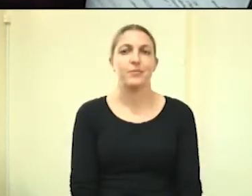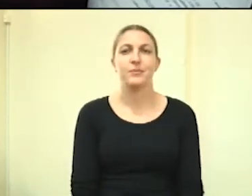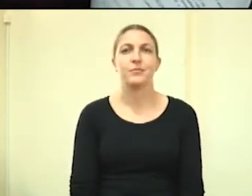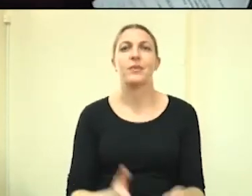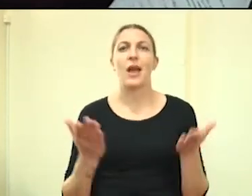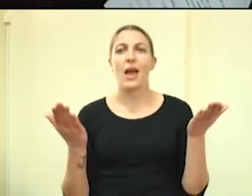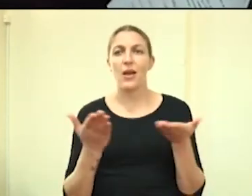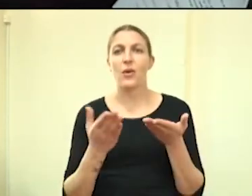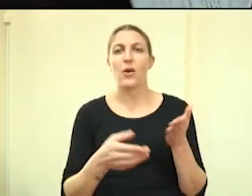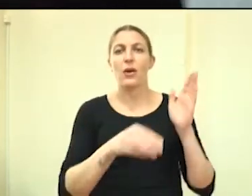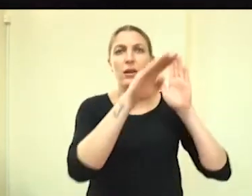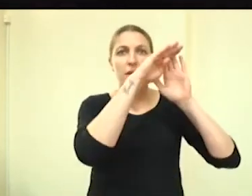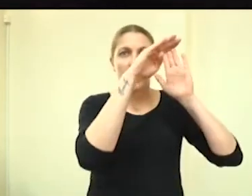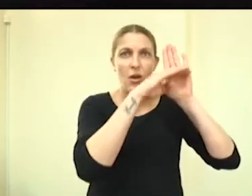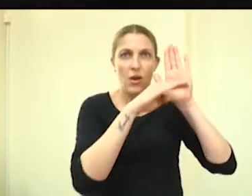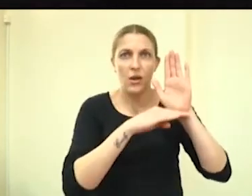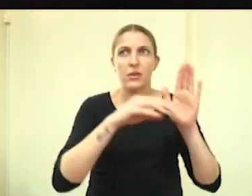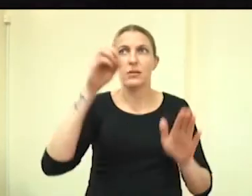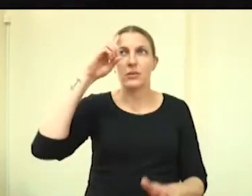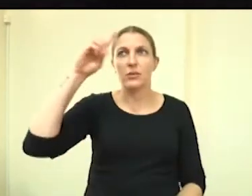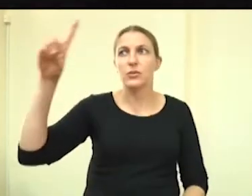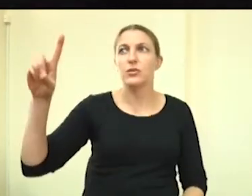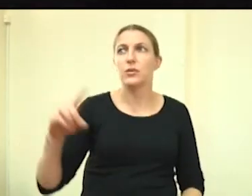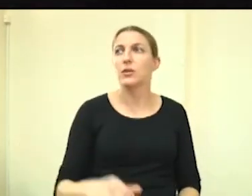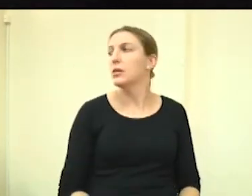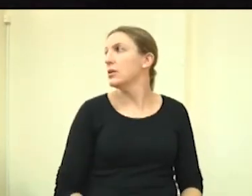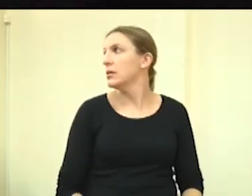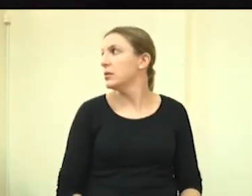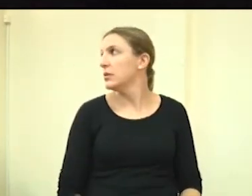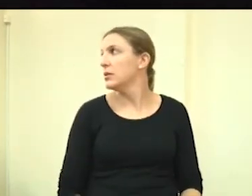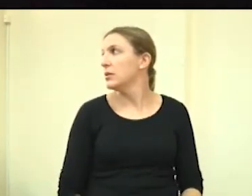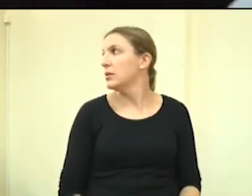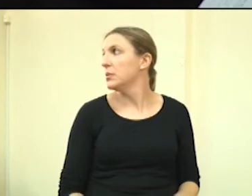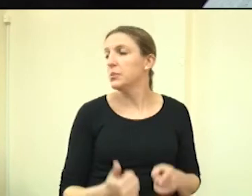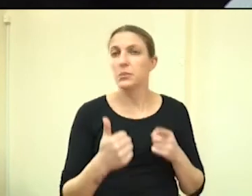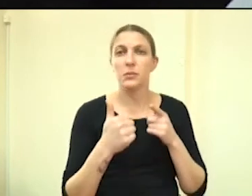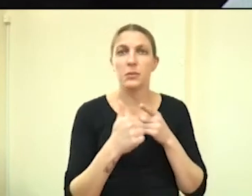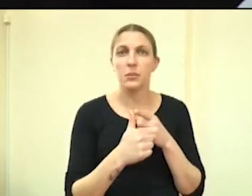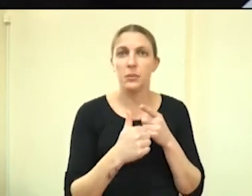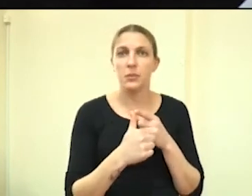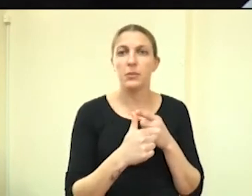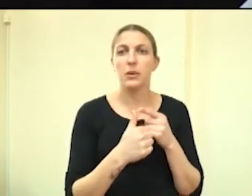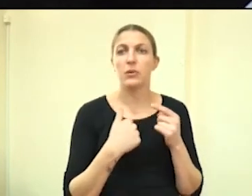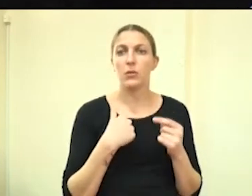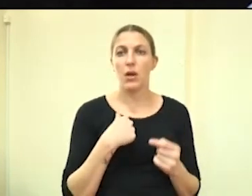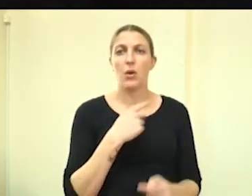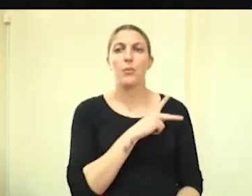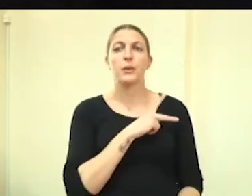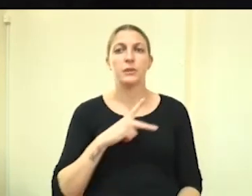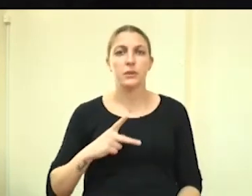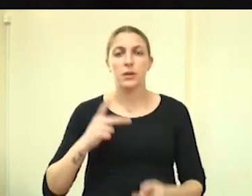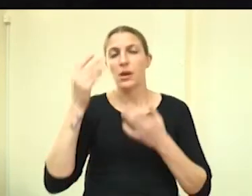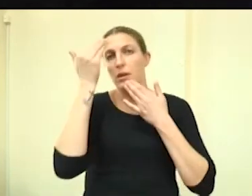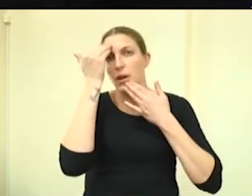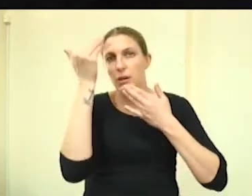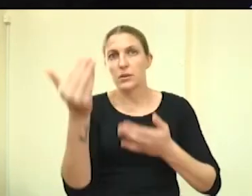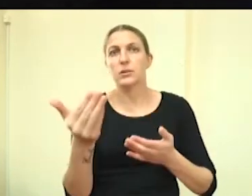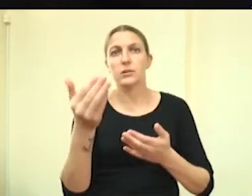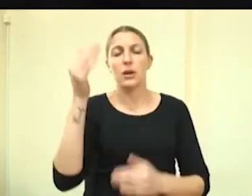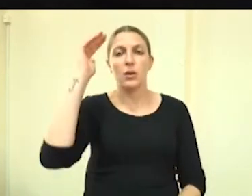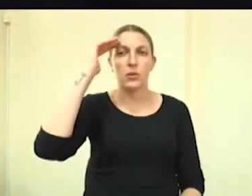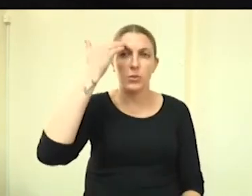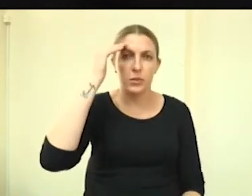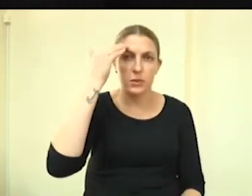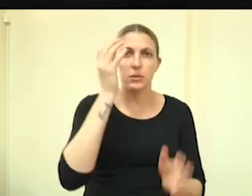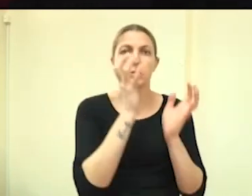Passamos agora à ordem do dia. Primeiro, como presidente também da mesa e dessa casa, quero agradecer a compreensão